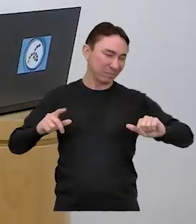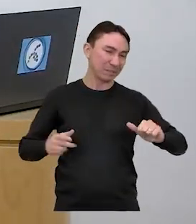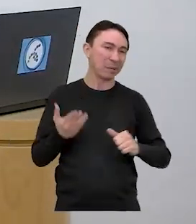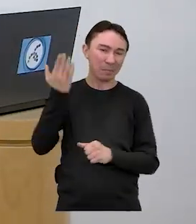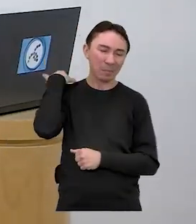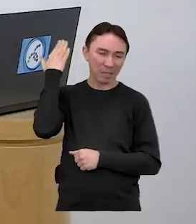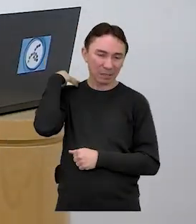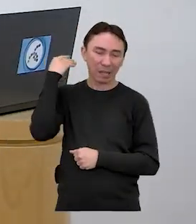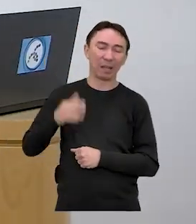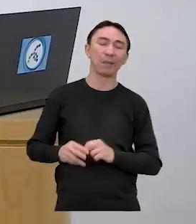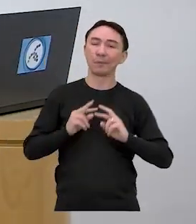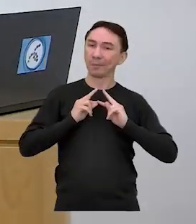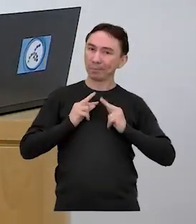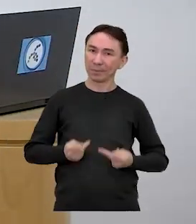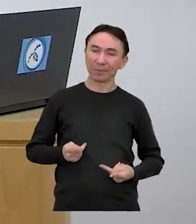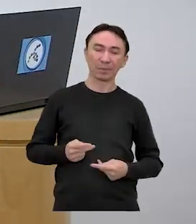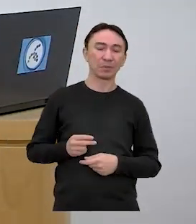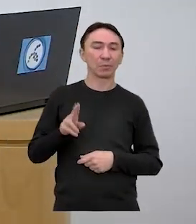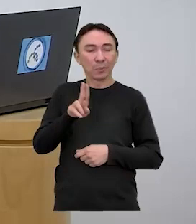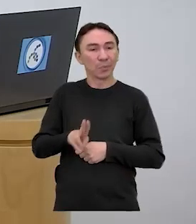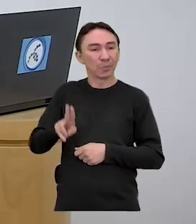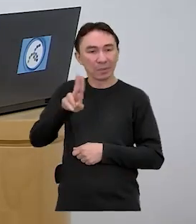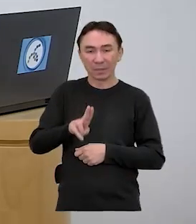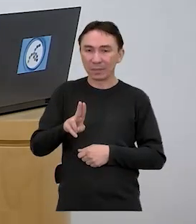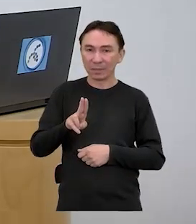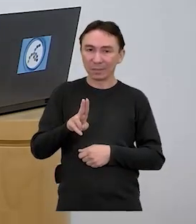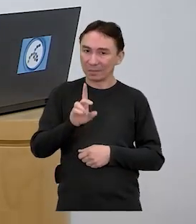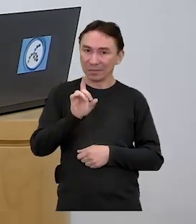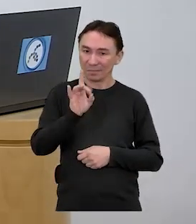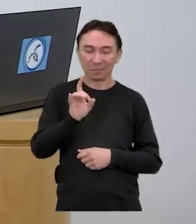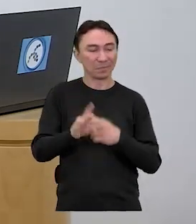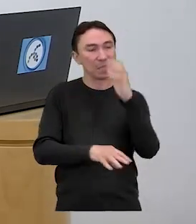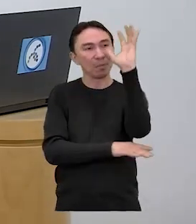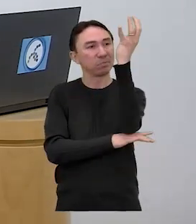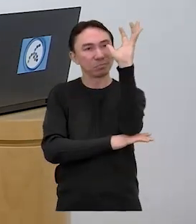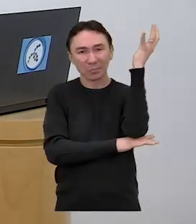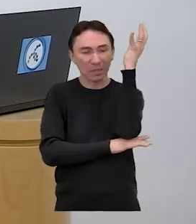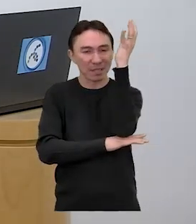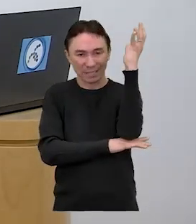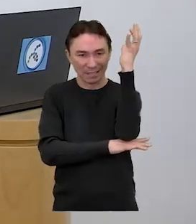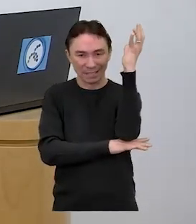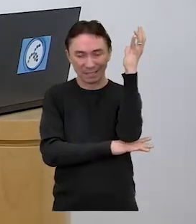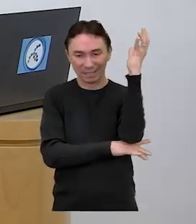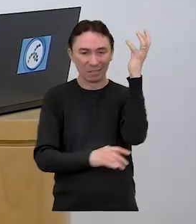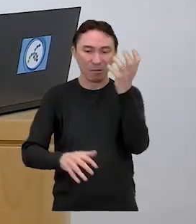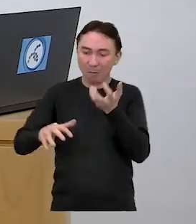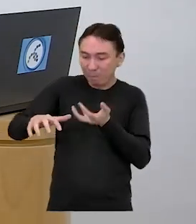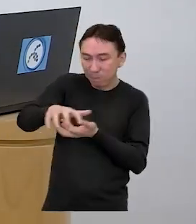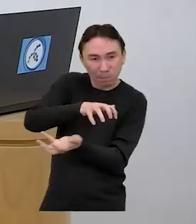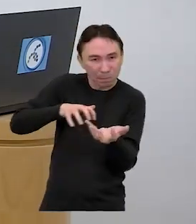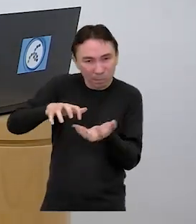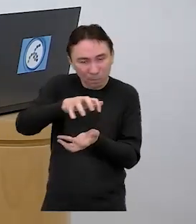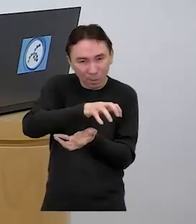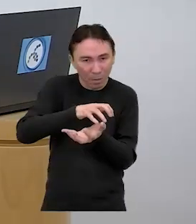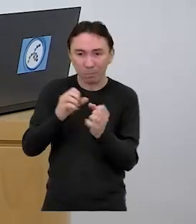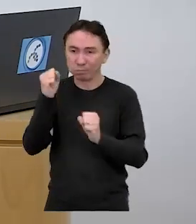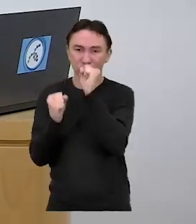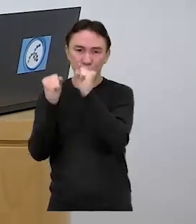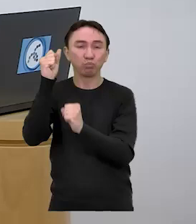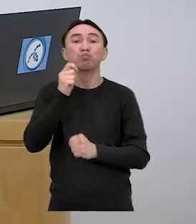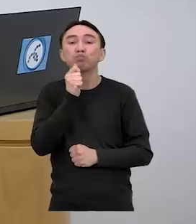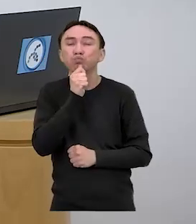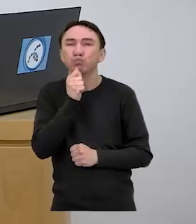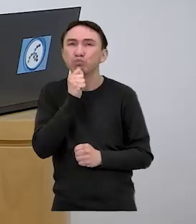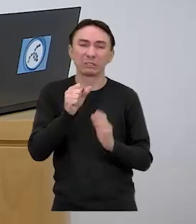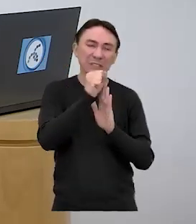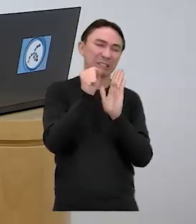da própria natureza, né? Então não tinha a Revolução Industrial, que aí, né, meados do século XVIII, né, Luiz? Começa a ter